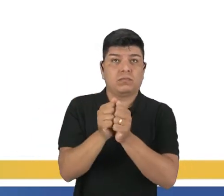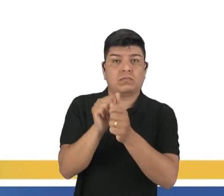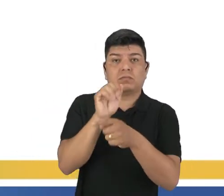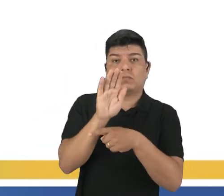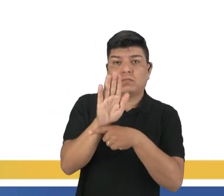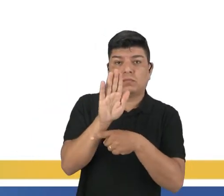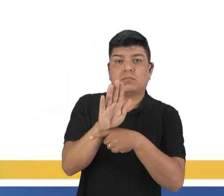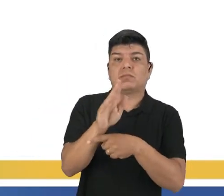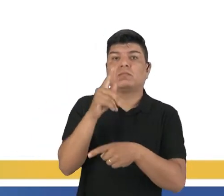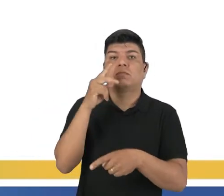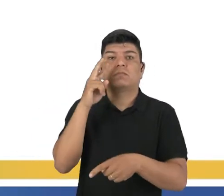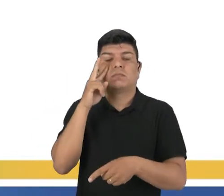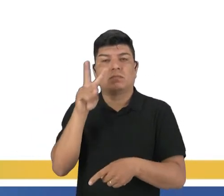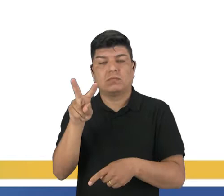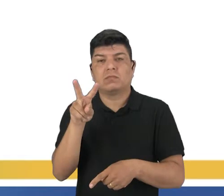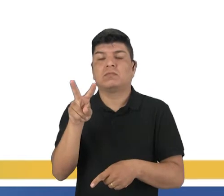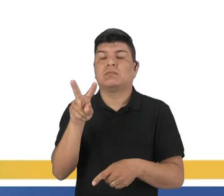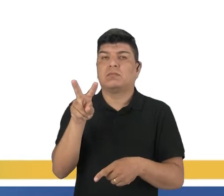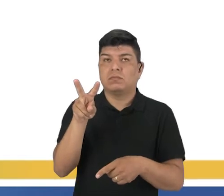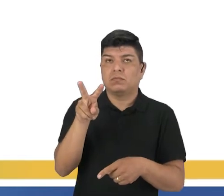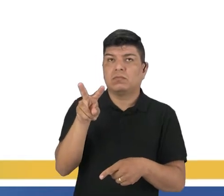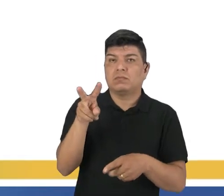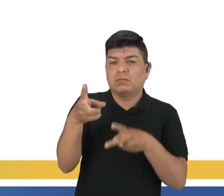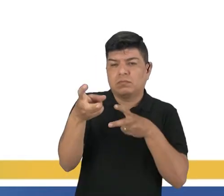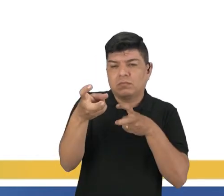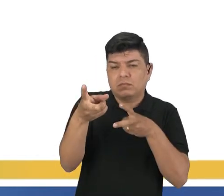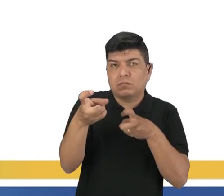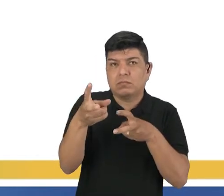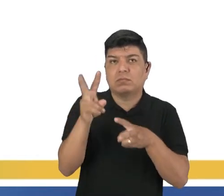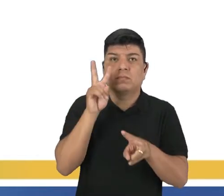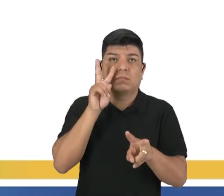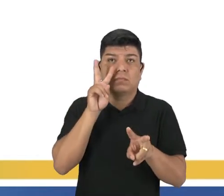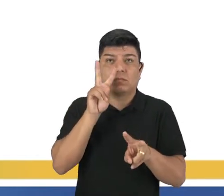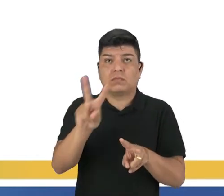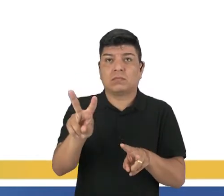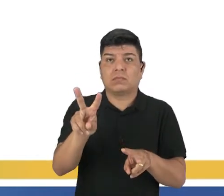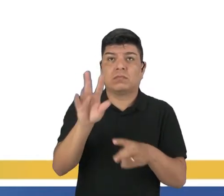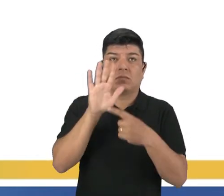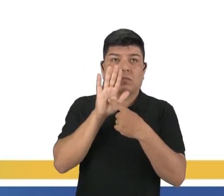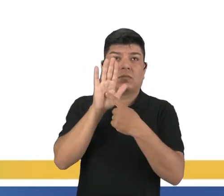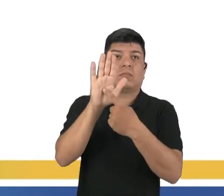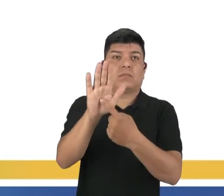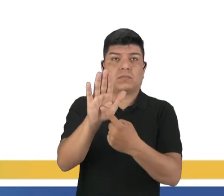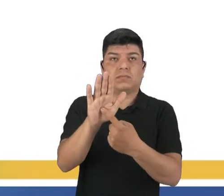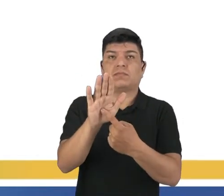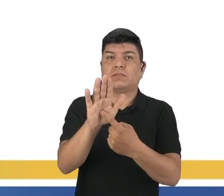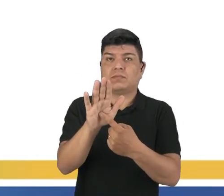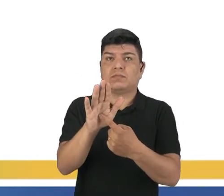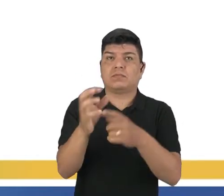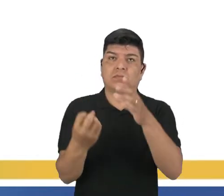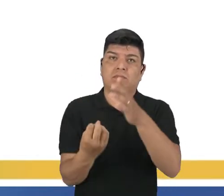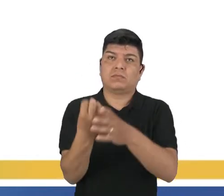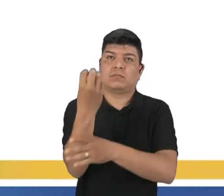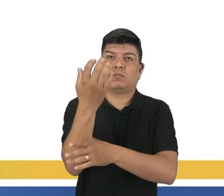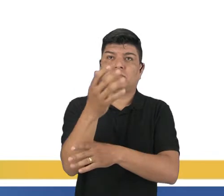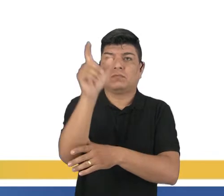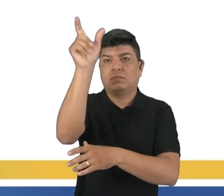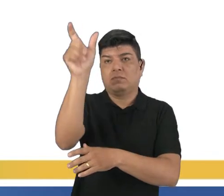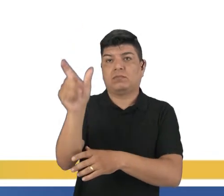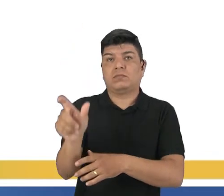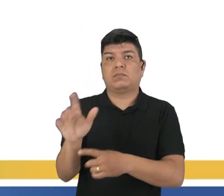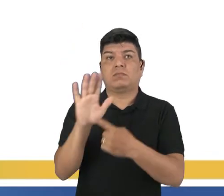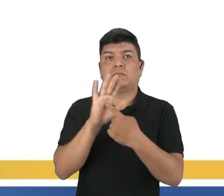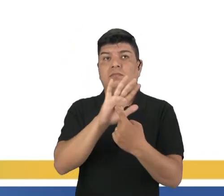acompanhando sempre a concepção do mesmo, com vistas a destacar e criar elementos que